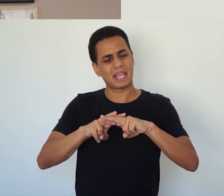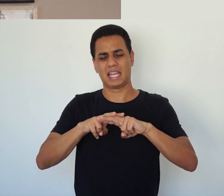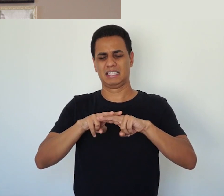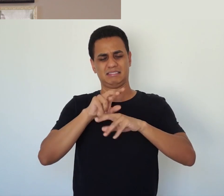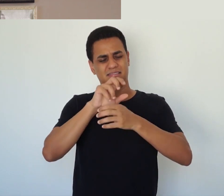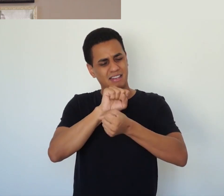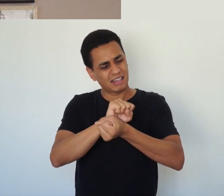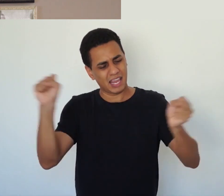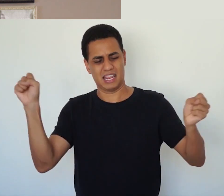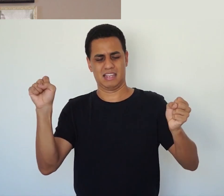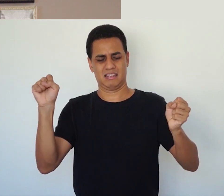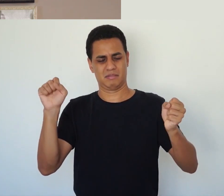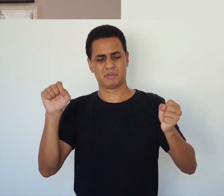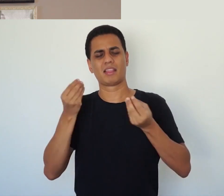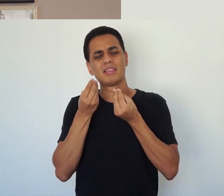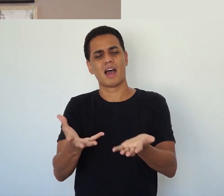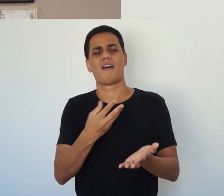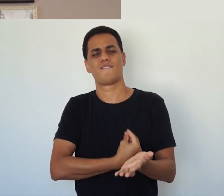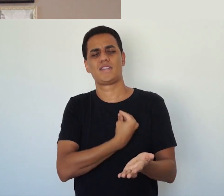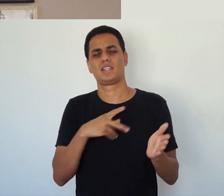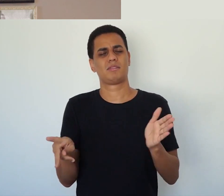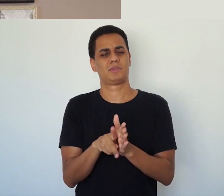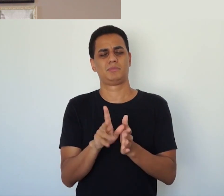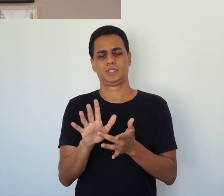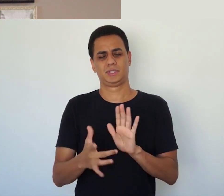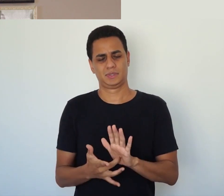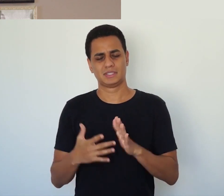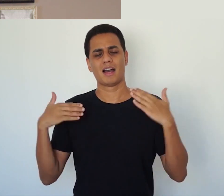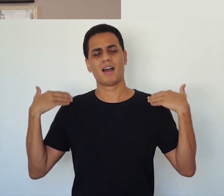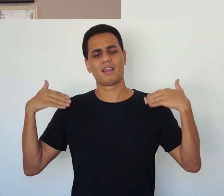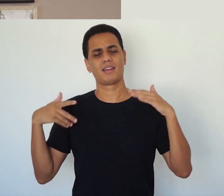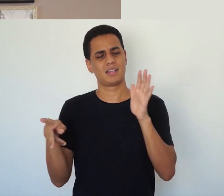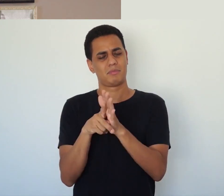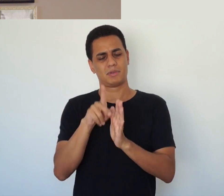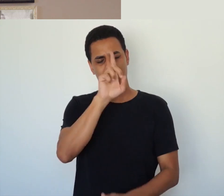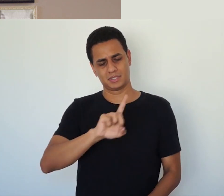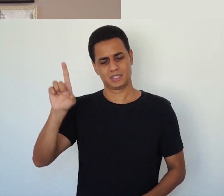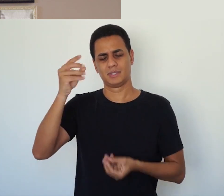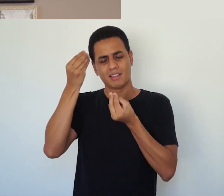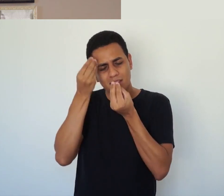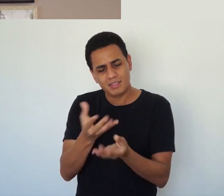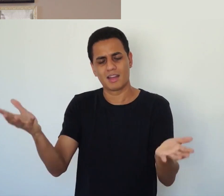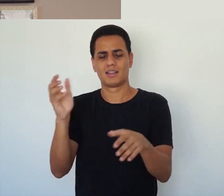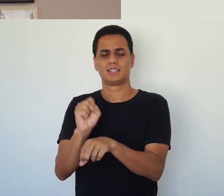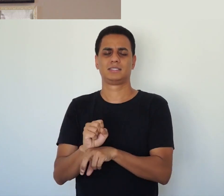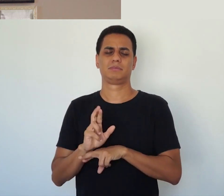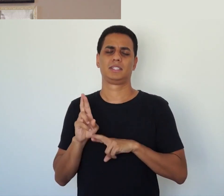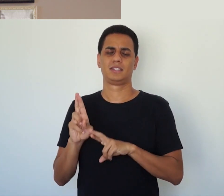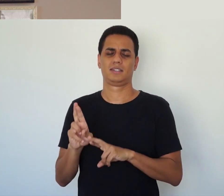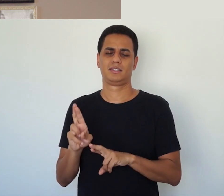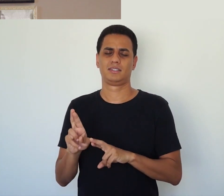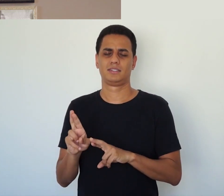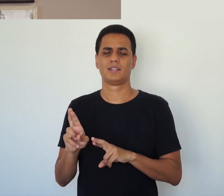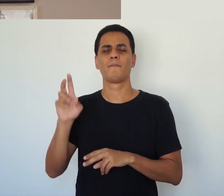morte, nós repreendemos todo espírito de morte agora. E nós pedimos, ó Deus, a vida de Cristo, a alegria, Senhor, que Tu